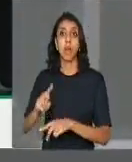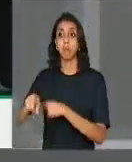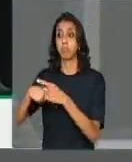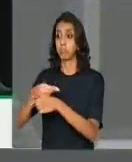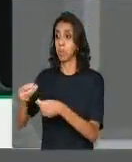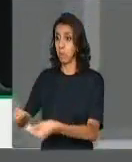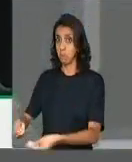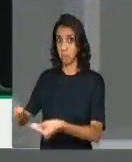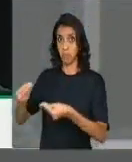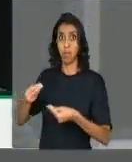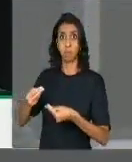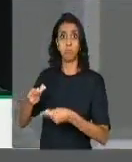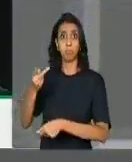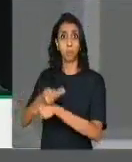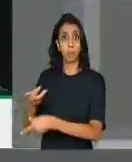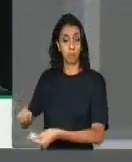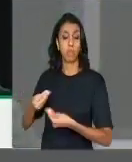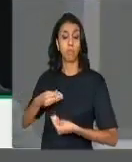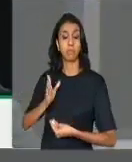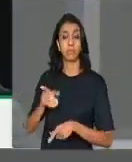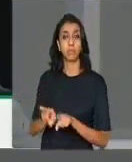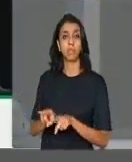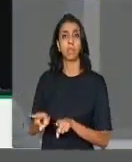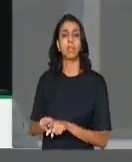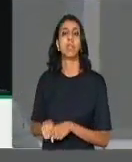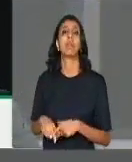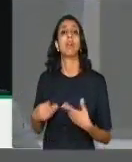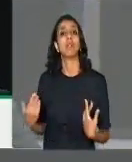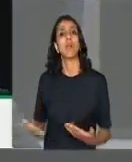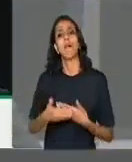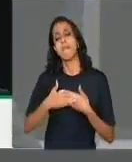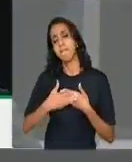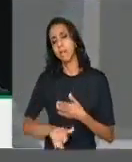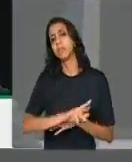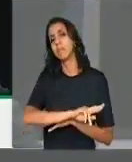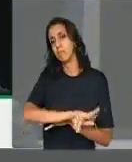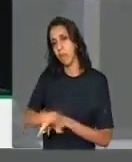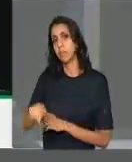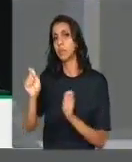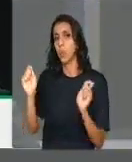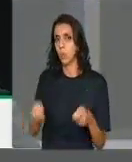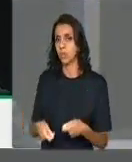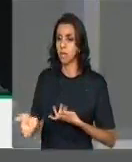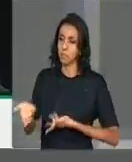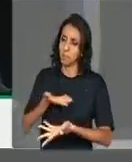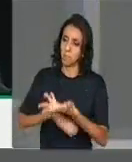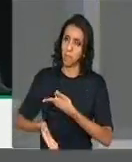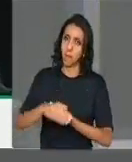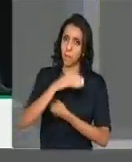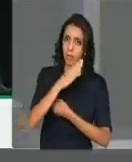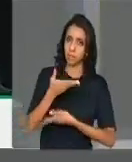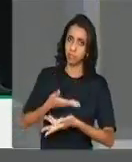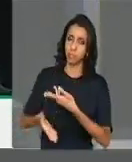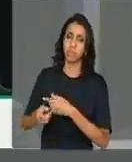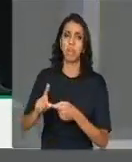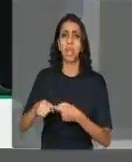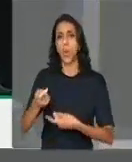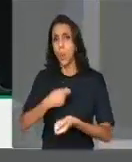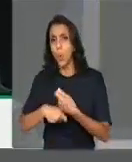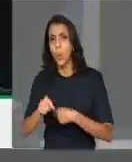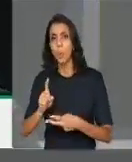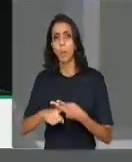nós podemos dar muitos saltos, ter muitos avanços nessa relação, nas mais diversas áreas,